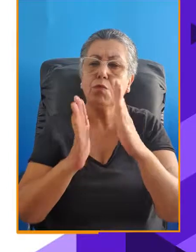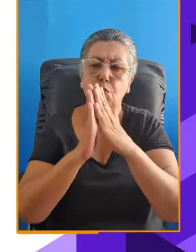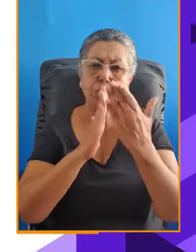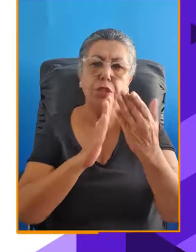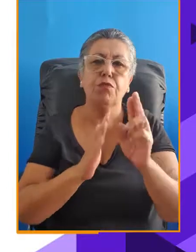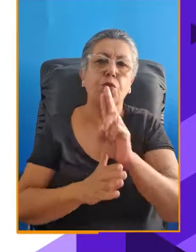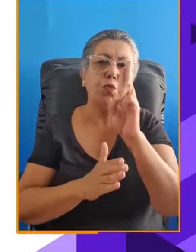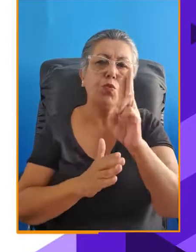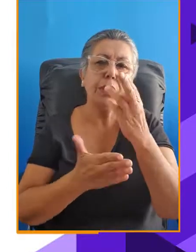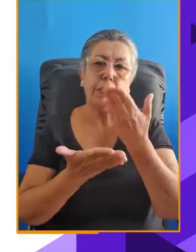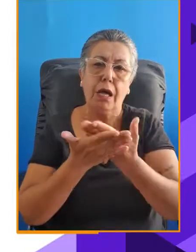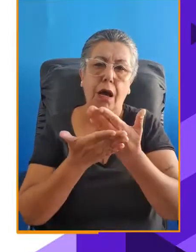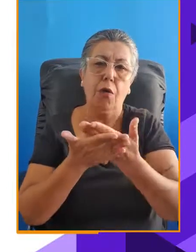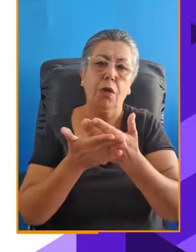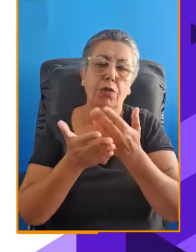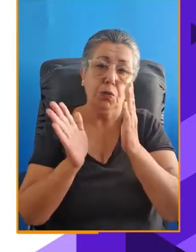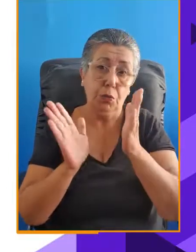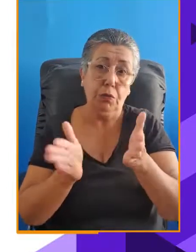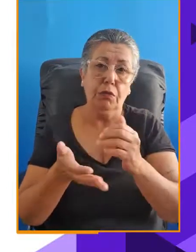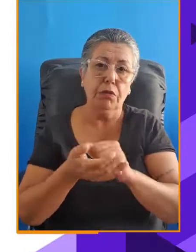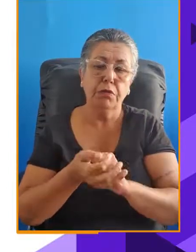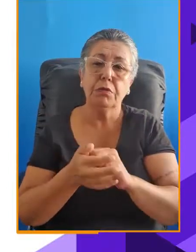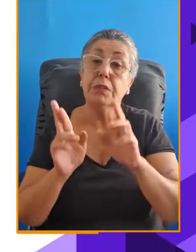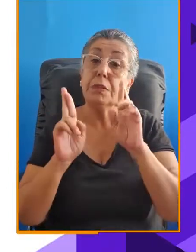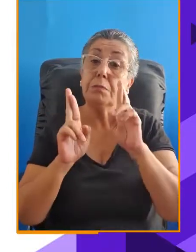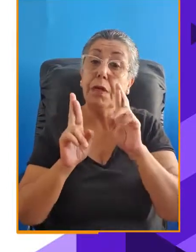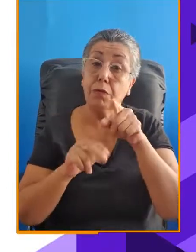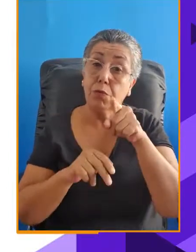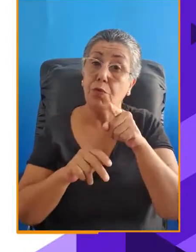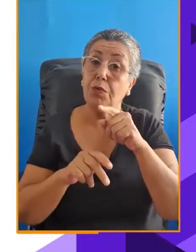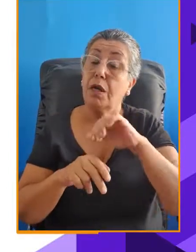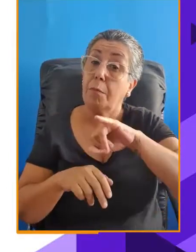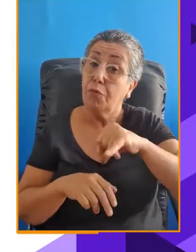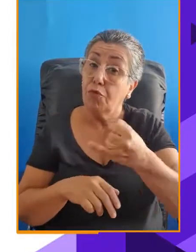referências bibliográficas utilizadas nessa aula. Eu